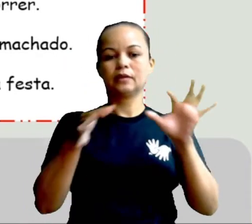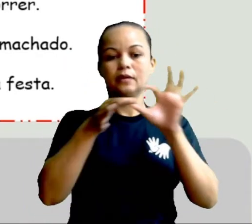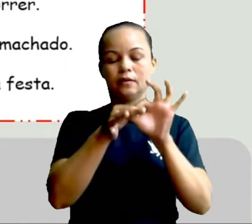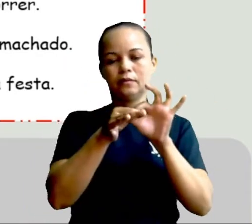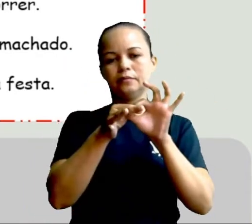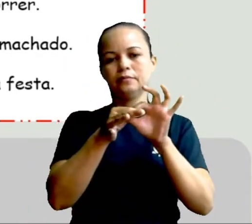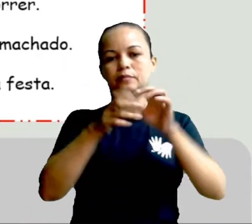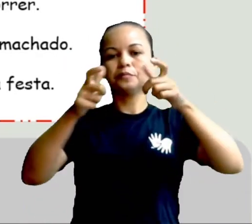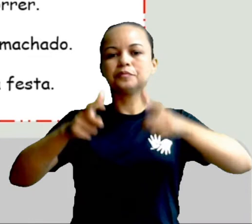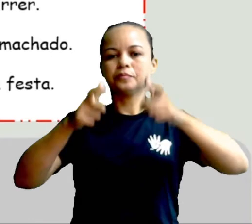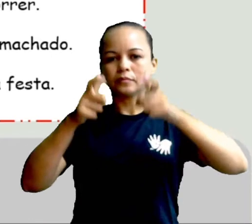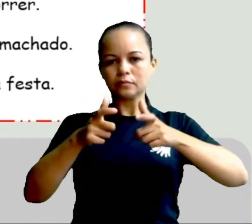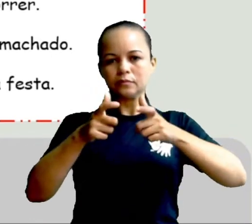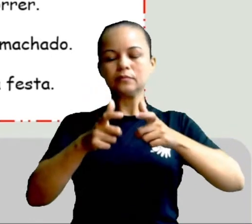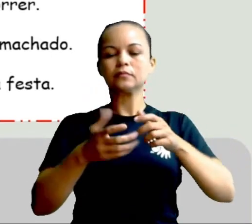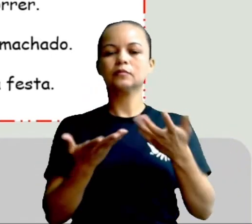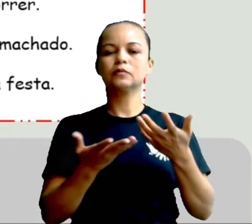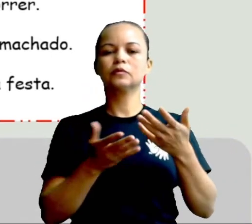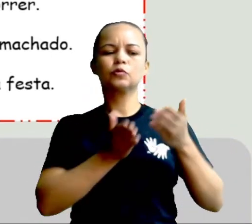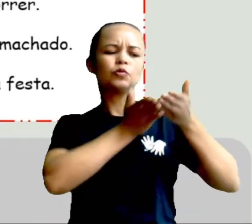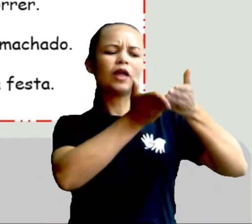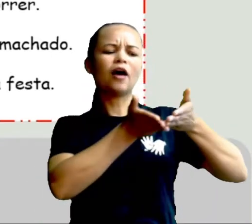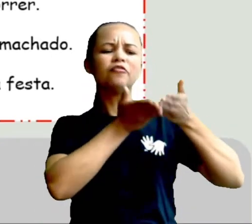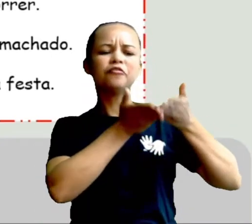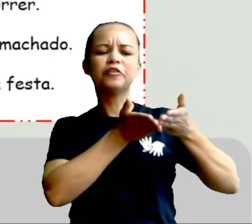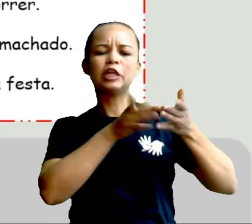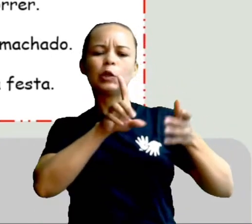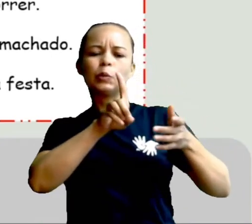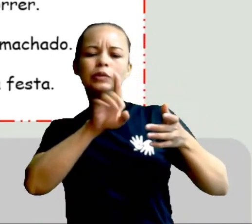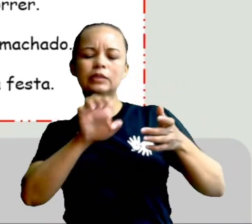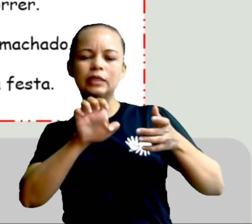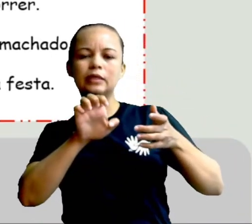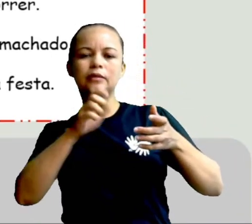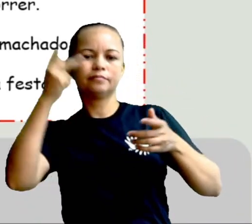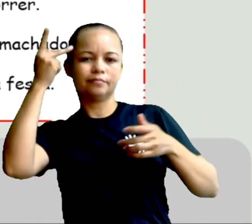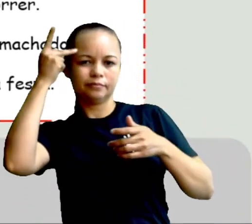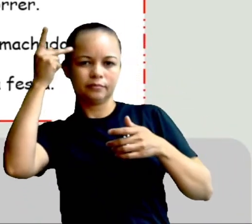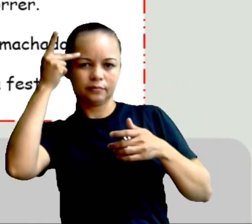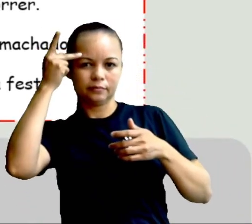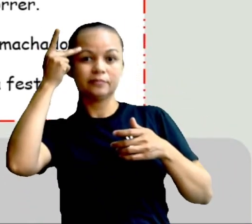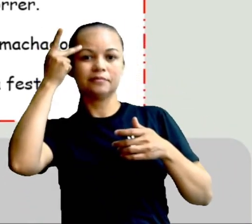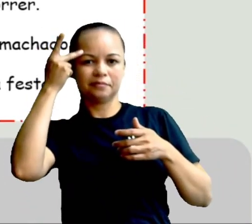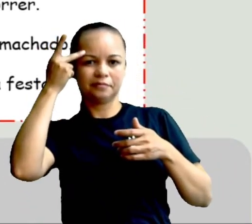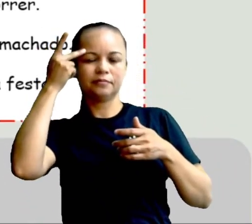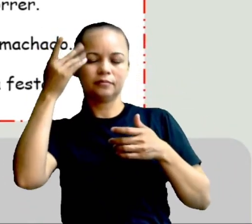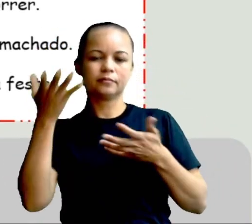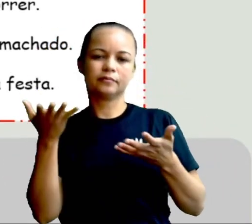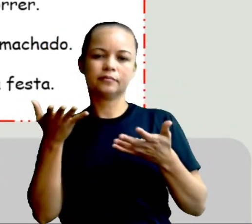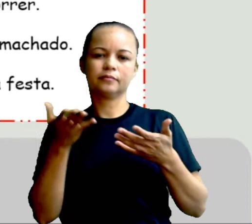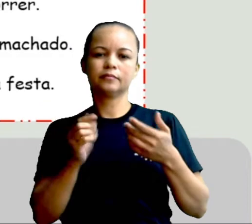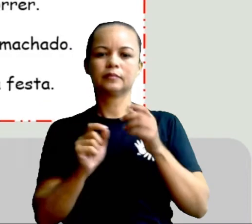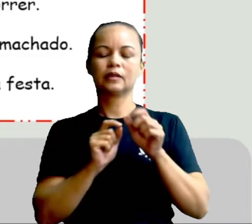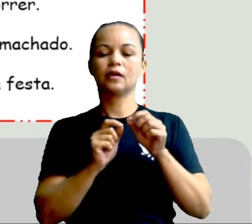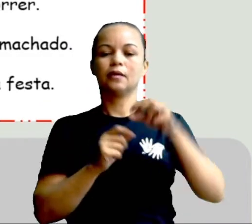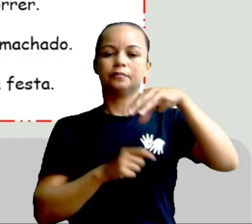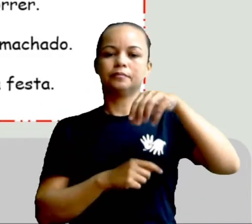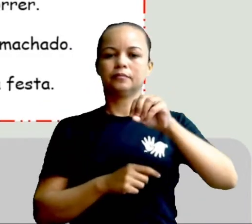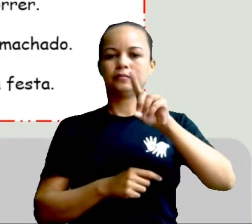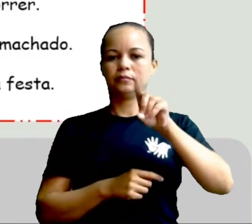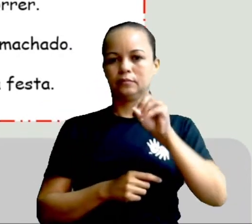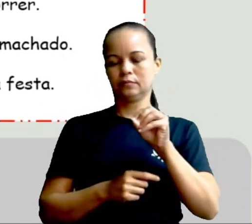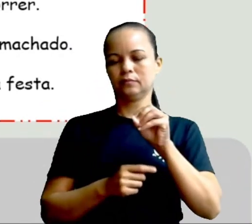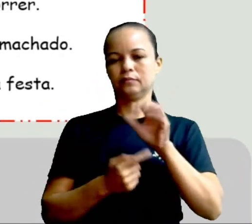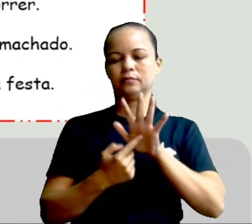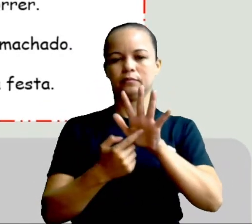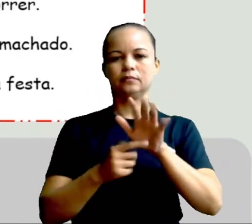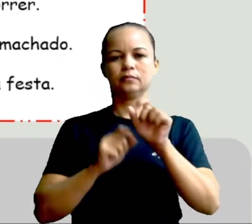as palavras, ó, indicando aí o lugar, né? O navio veio de onde aí? No caso, de São Paulo. De modo